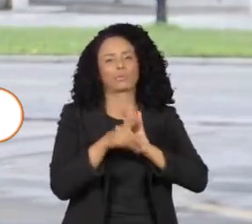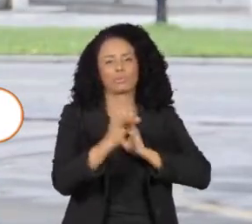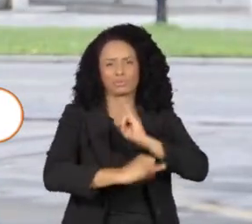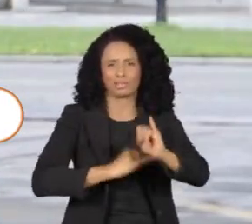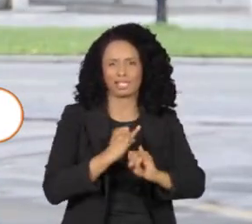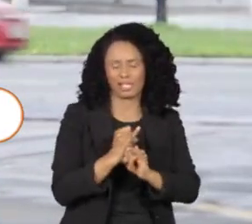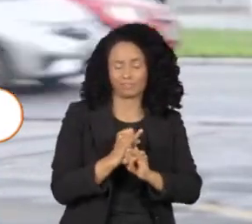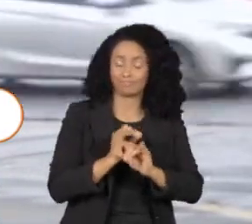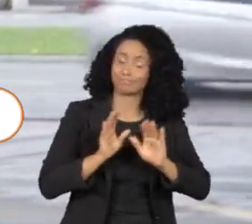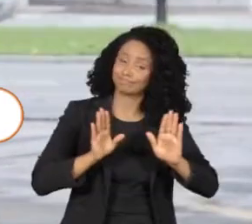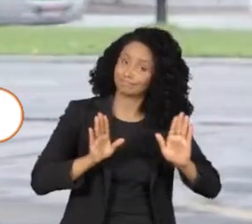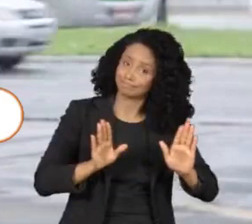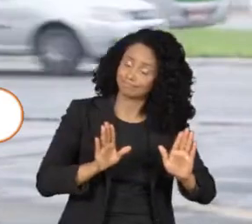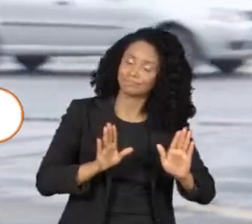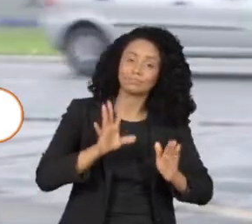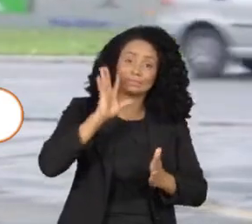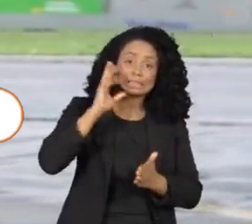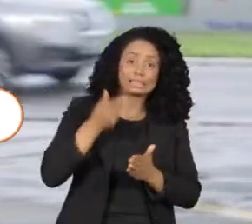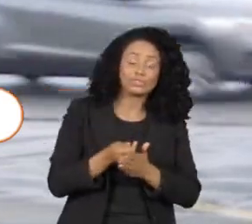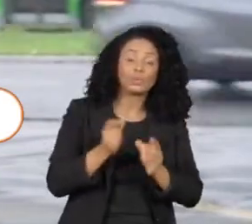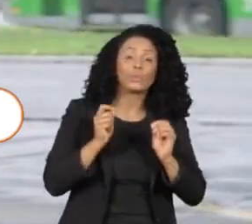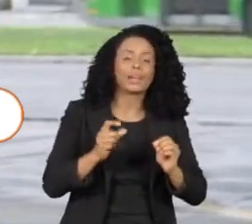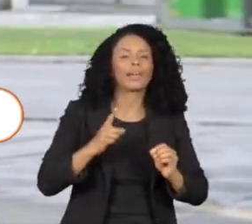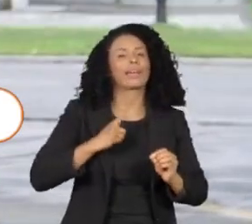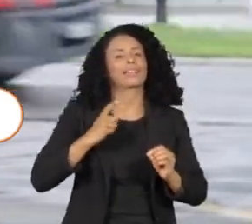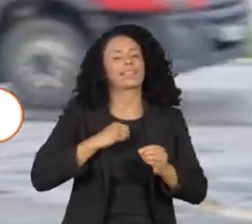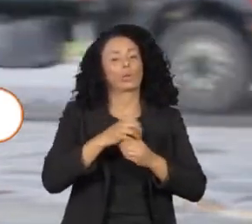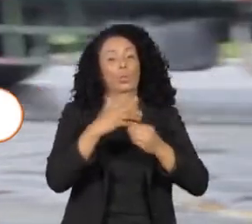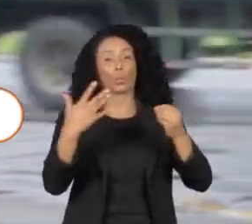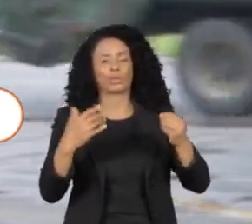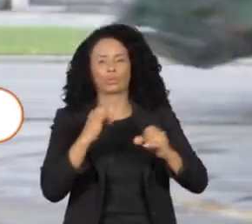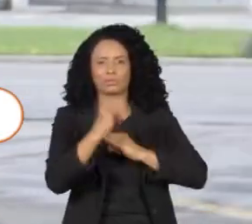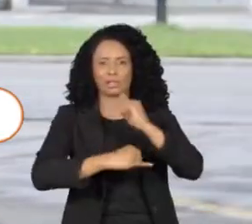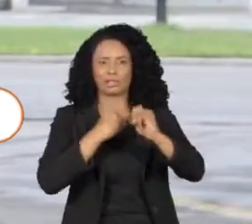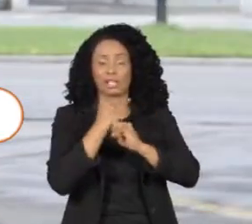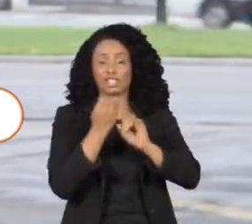tribunal pode determinar a retirada de conteúdos em até 2 horas, Eduardo.